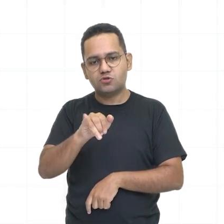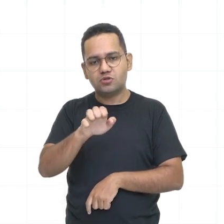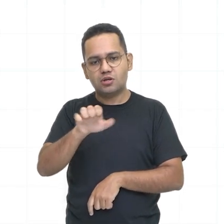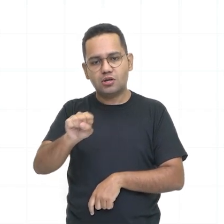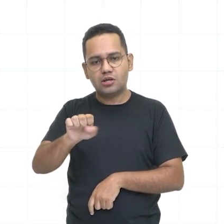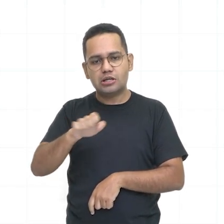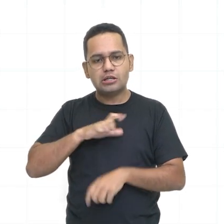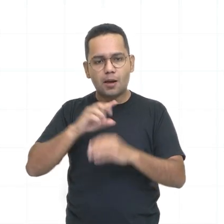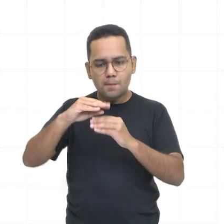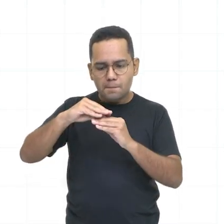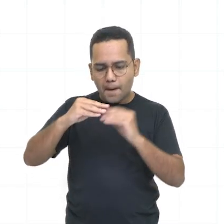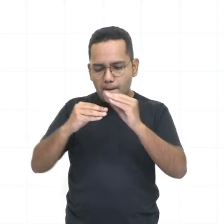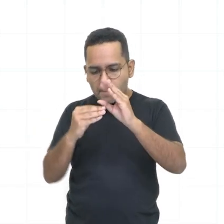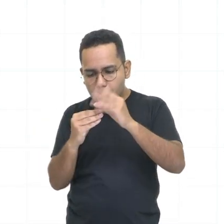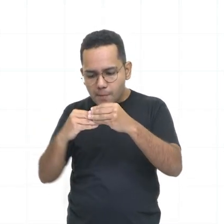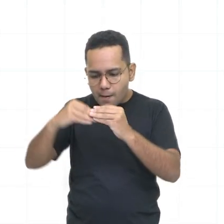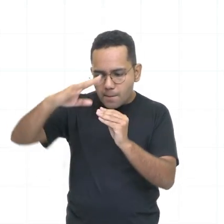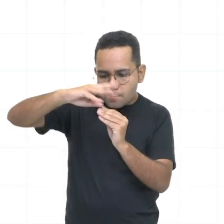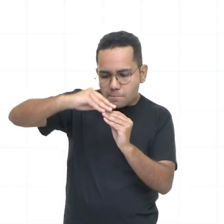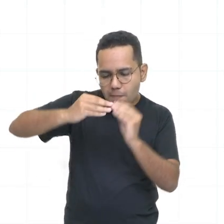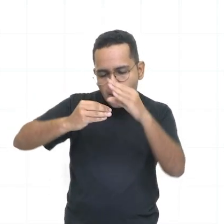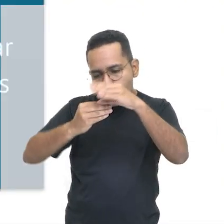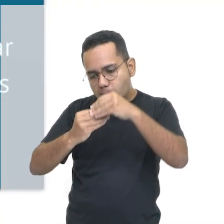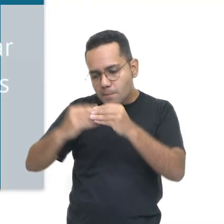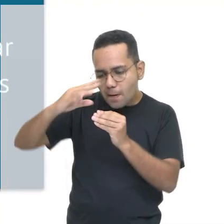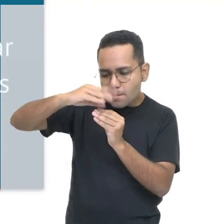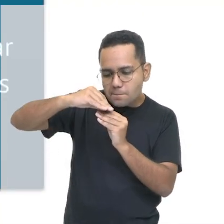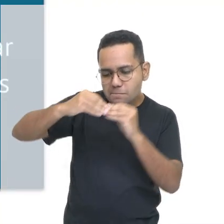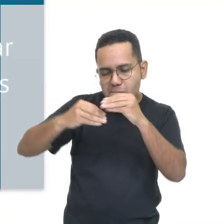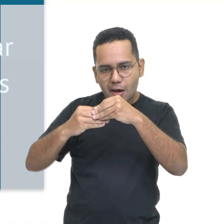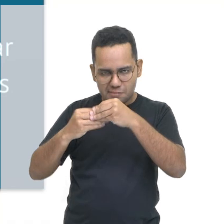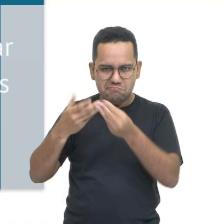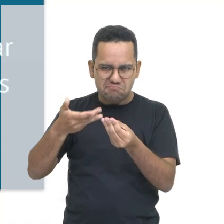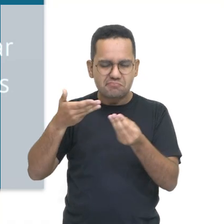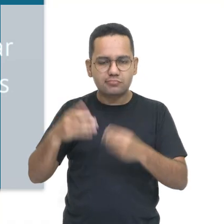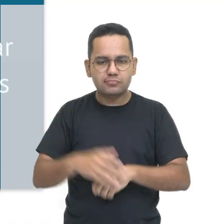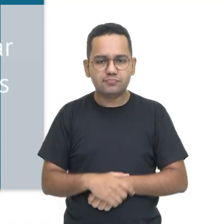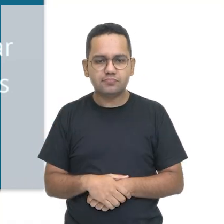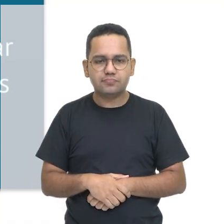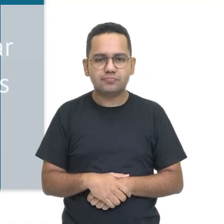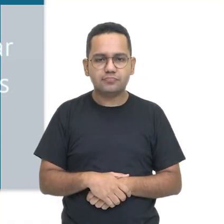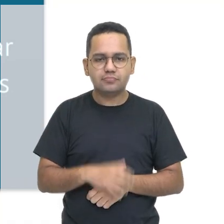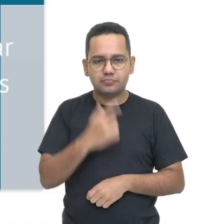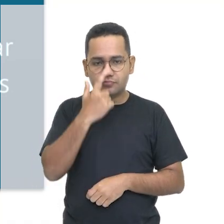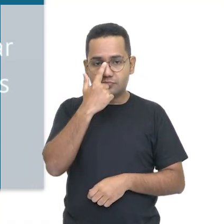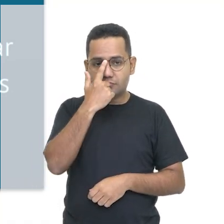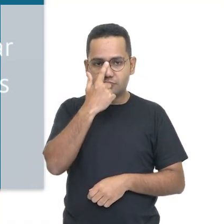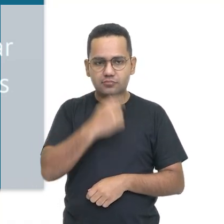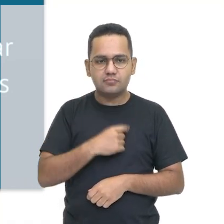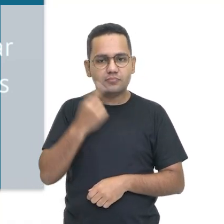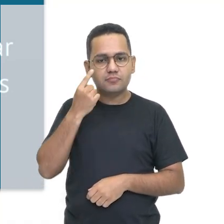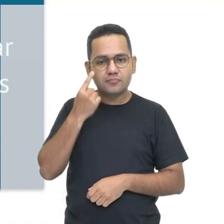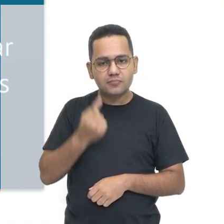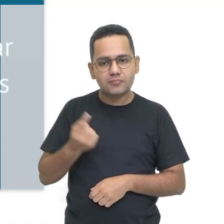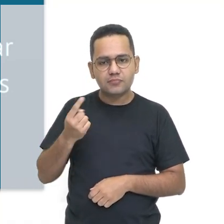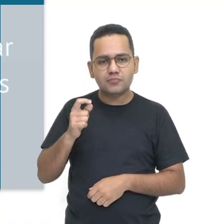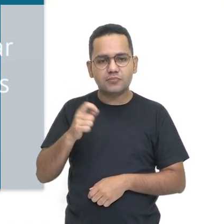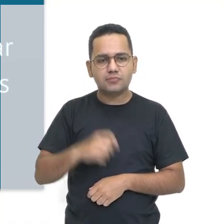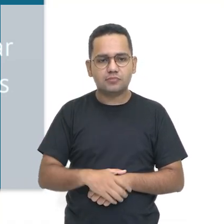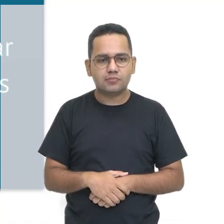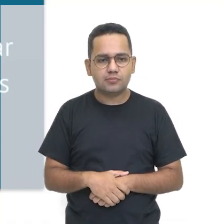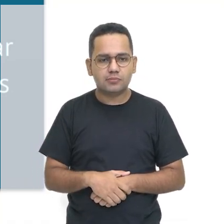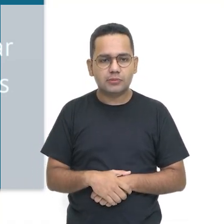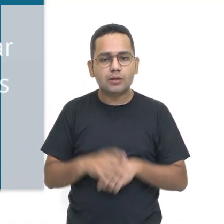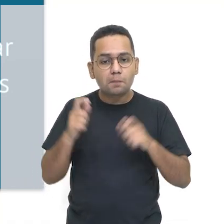composto de discos achatados empilhados, formando bolsas membranosas. Suas funções são